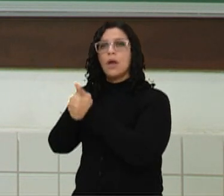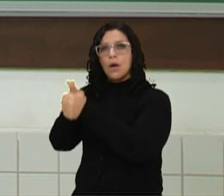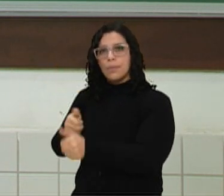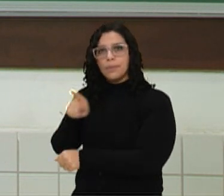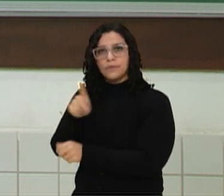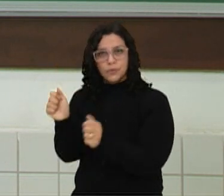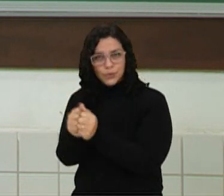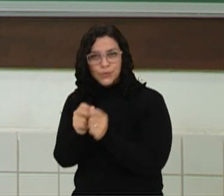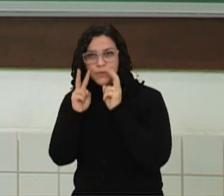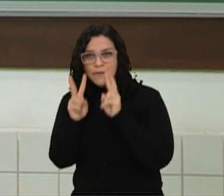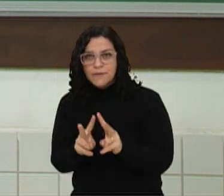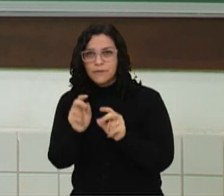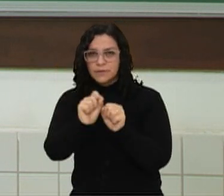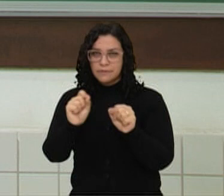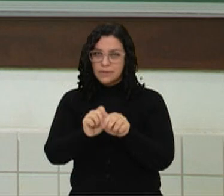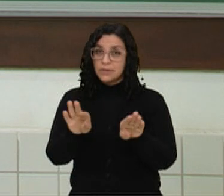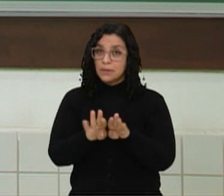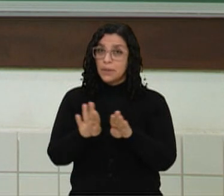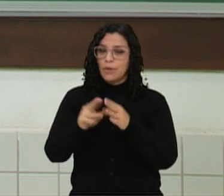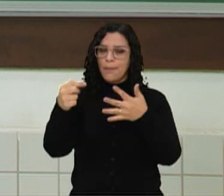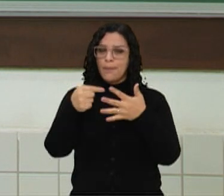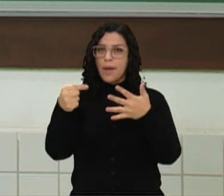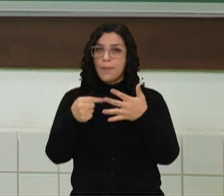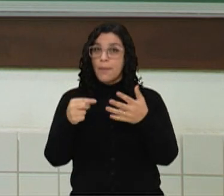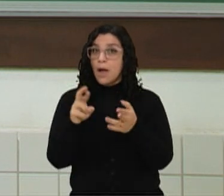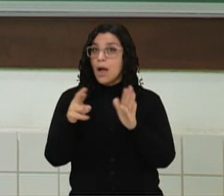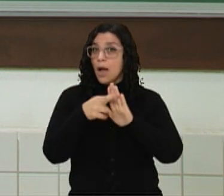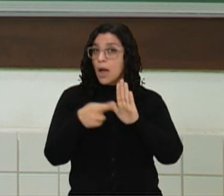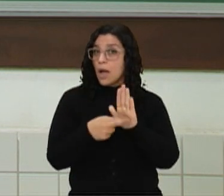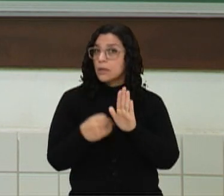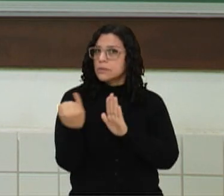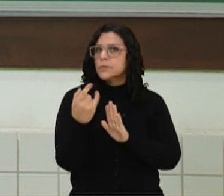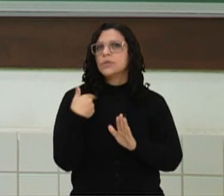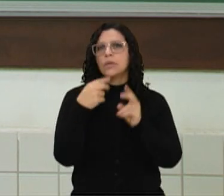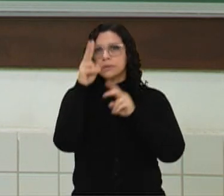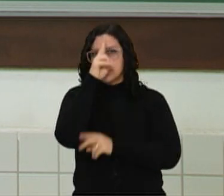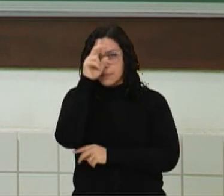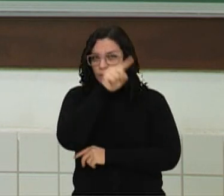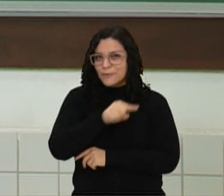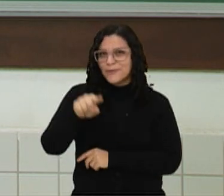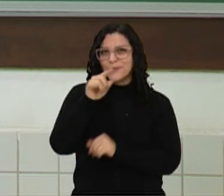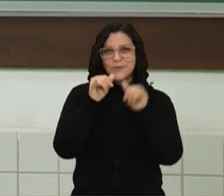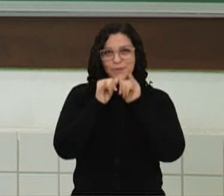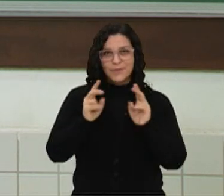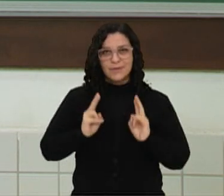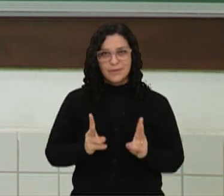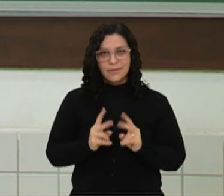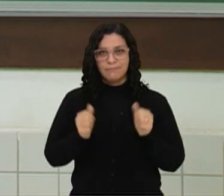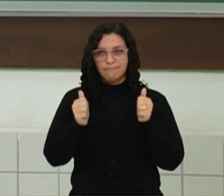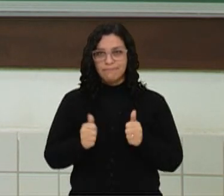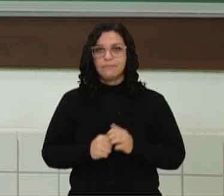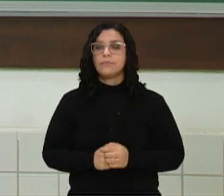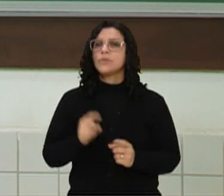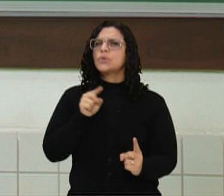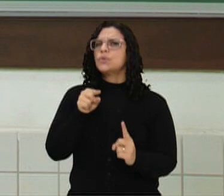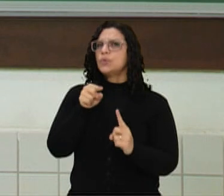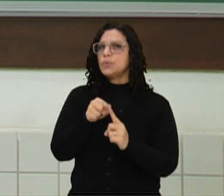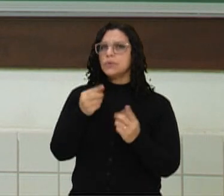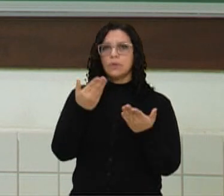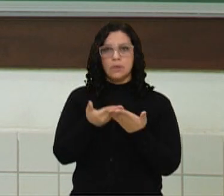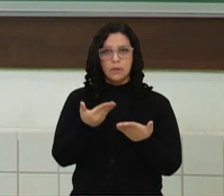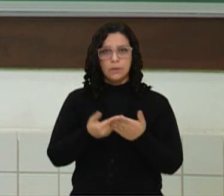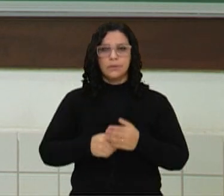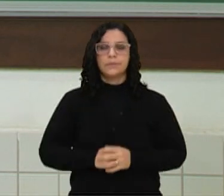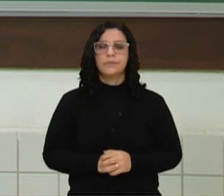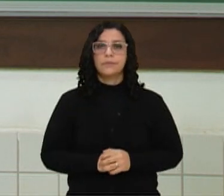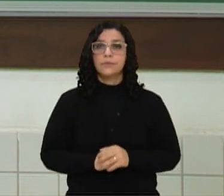professor também. Então tudo isso é um conjunto ali de informações importantes que a gente sempre relembra em toda a aula, certo? Objetivo lá da nossa